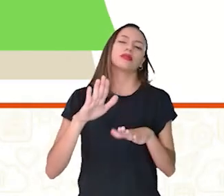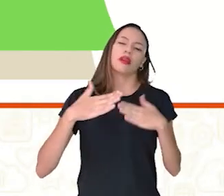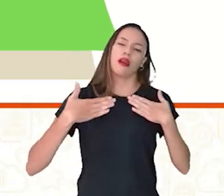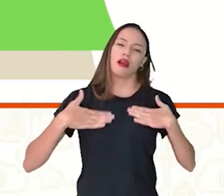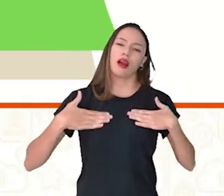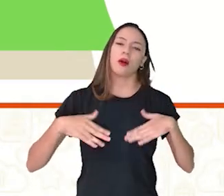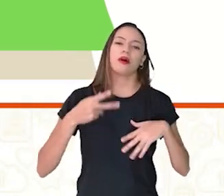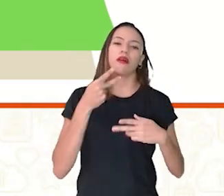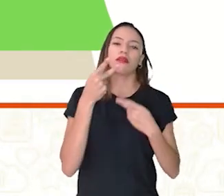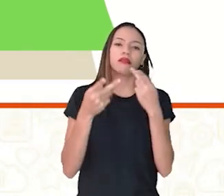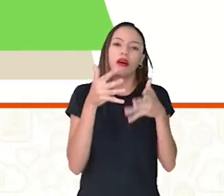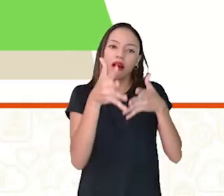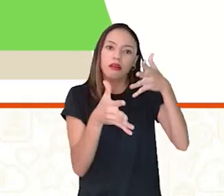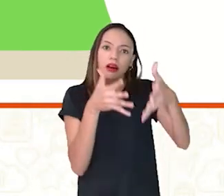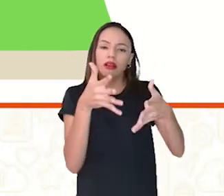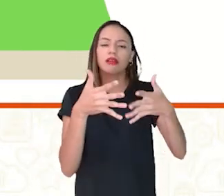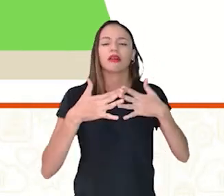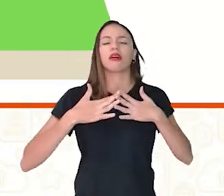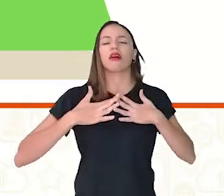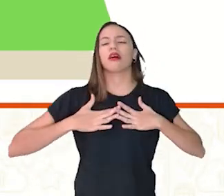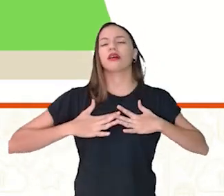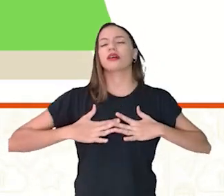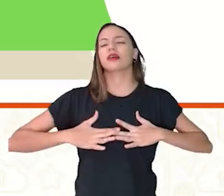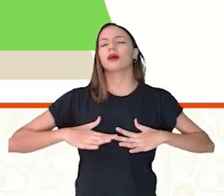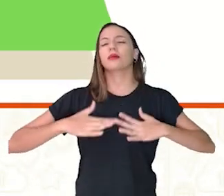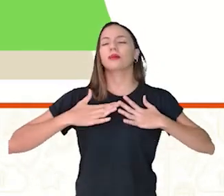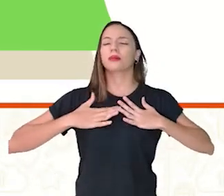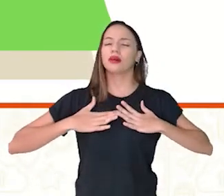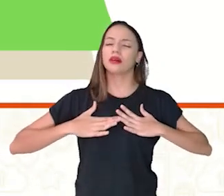é uma dica, não é? Falar com calma,